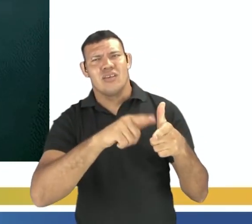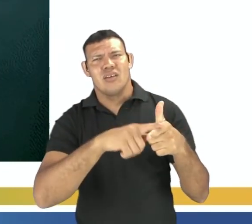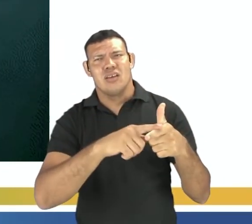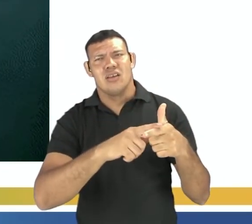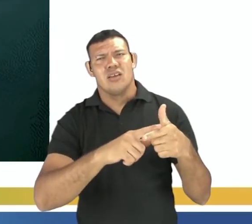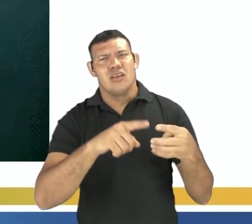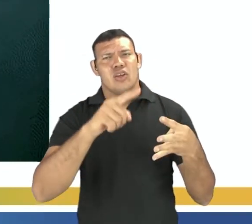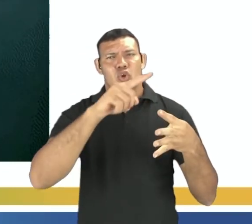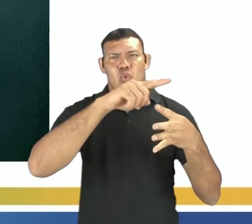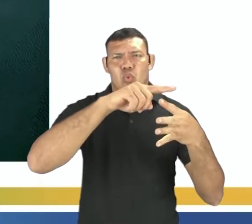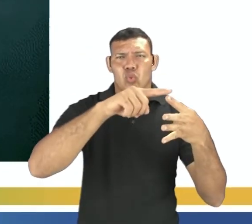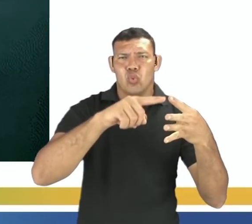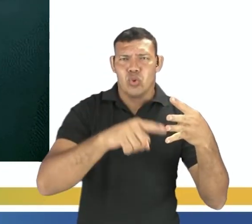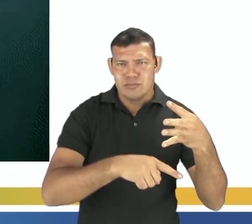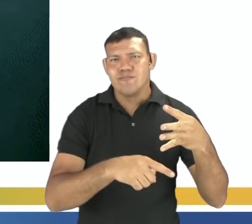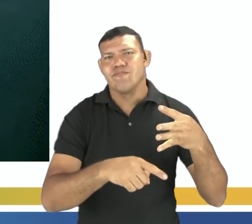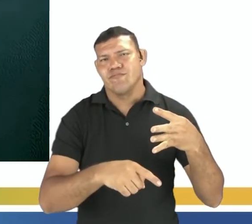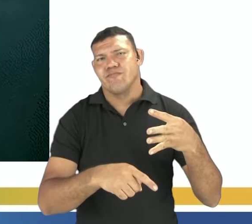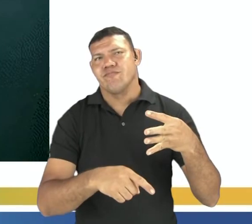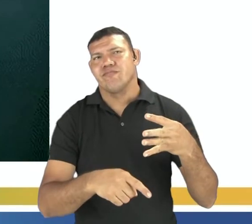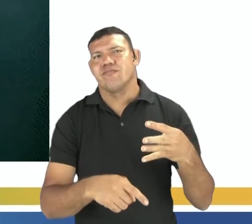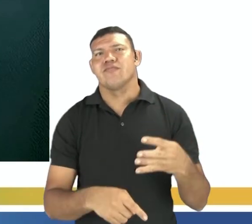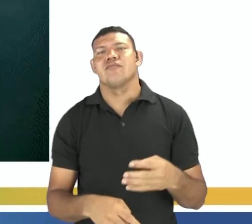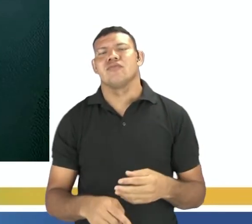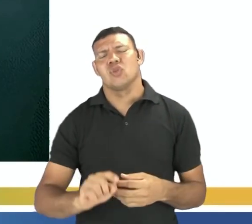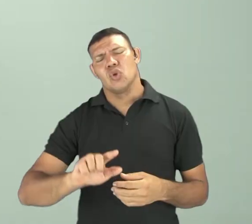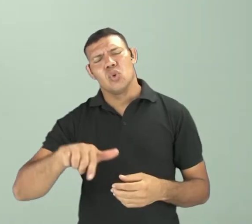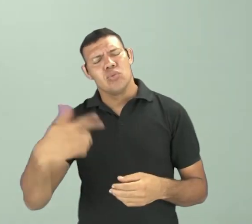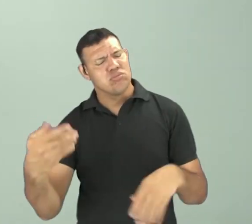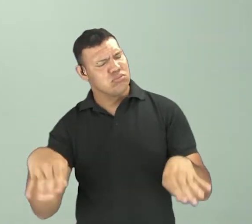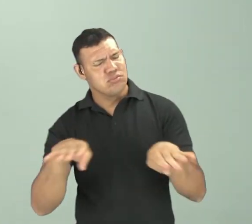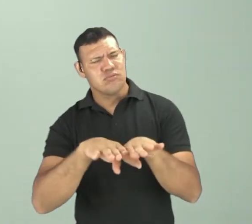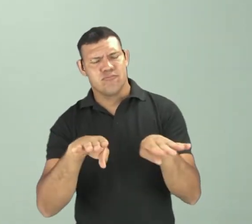na aula de hoje. E outras, certo?